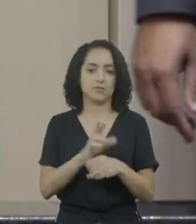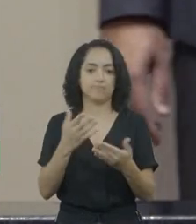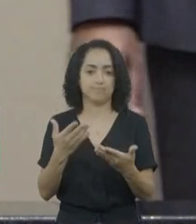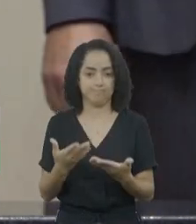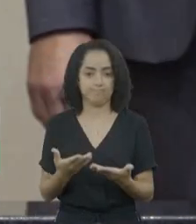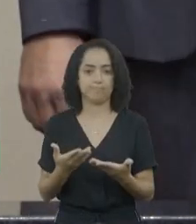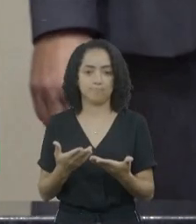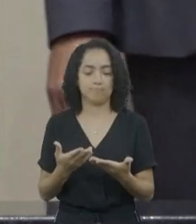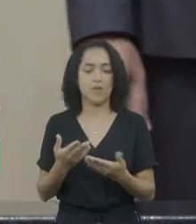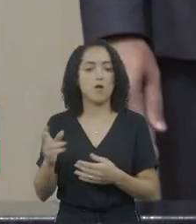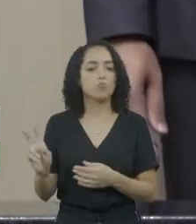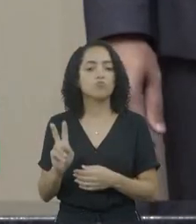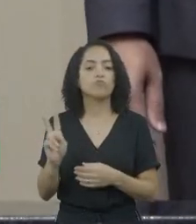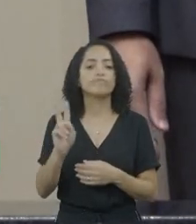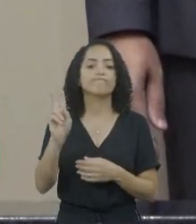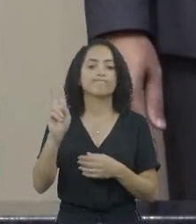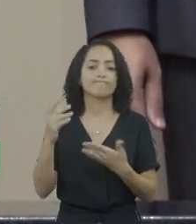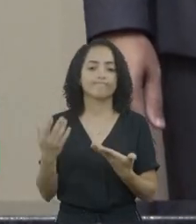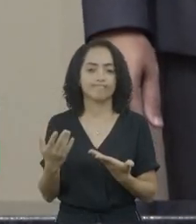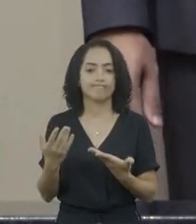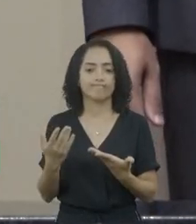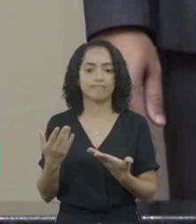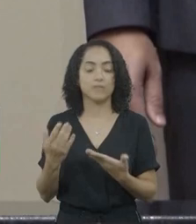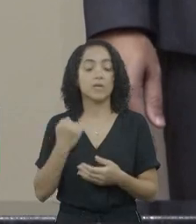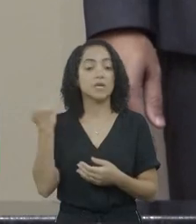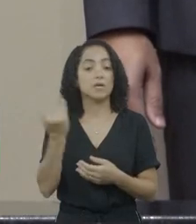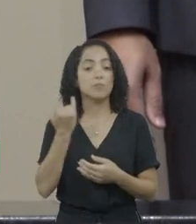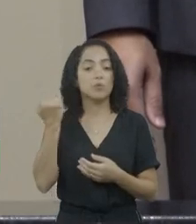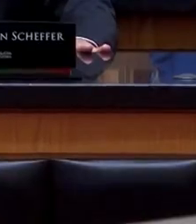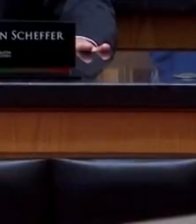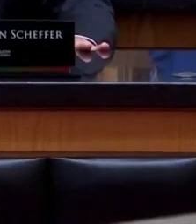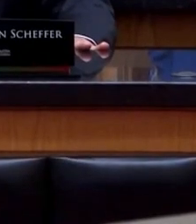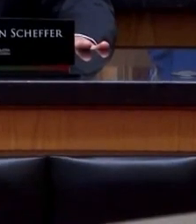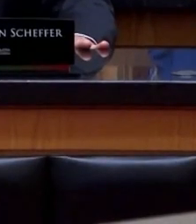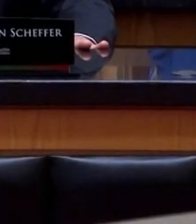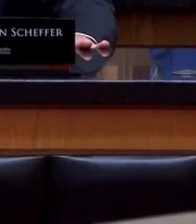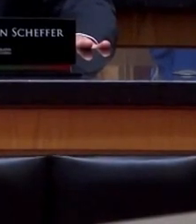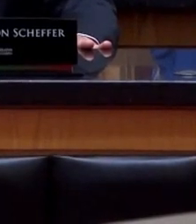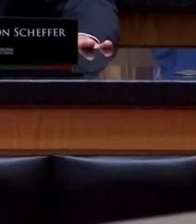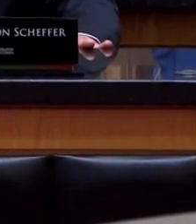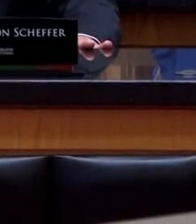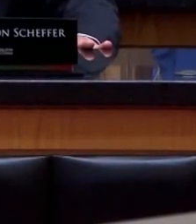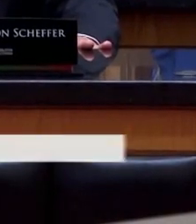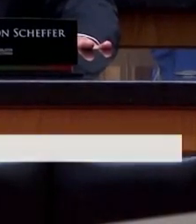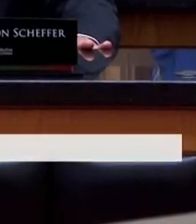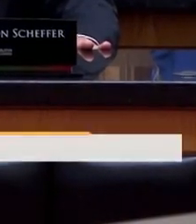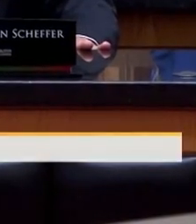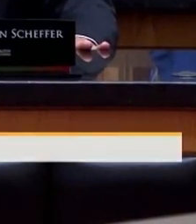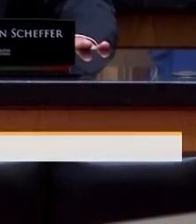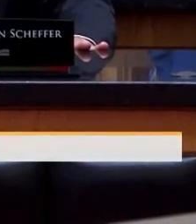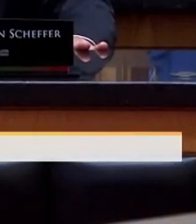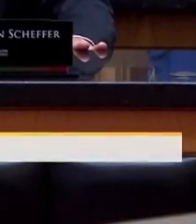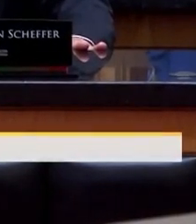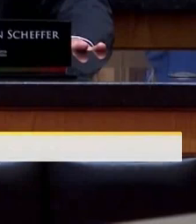valor universal, a democracia. O mandato dos 40 deputados é de